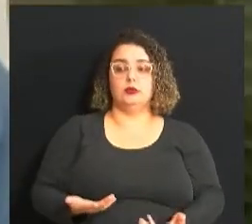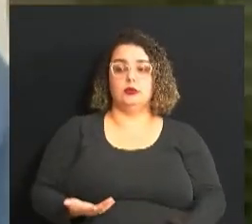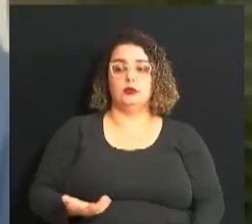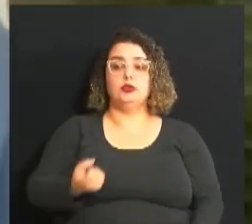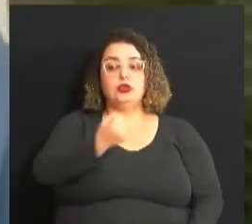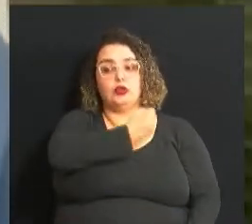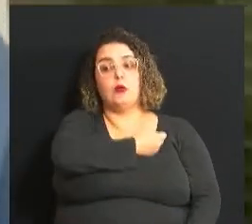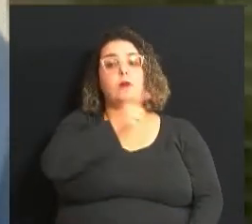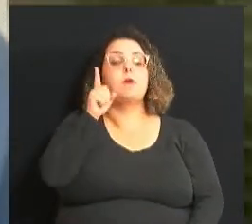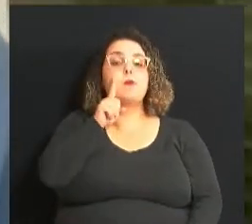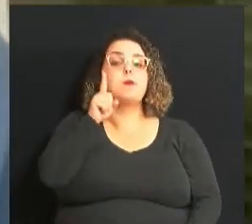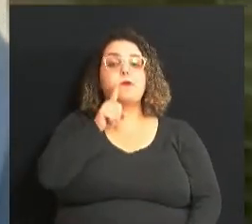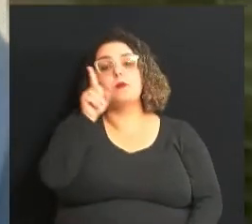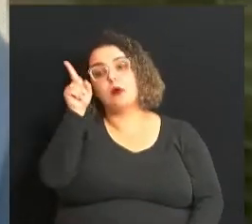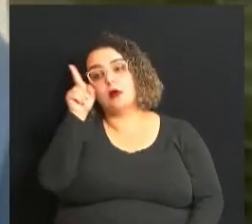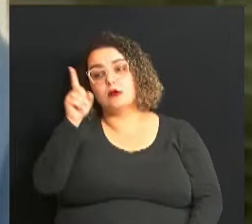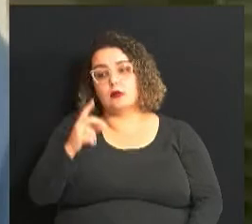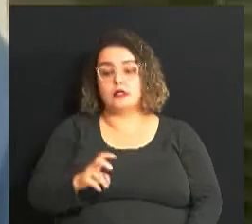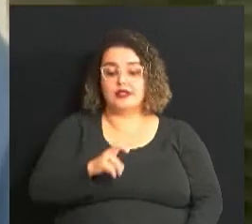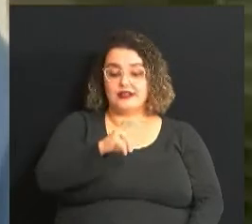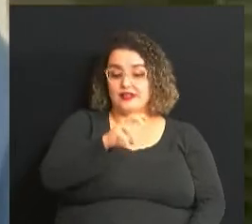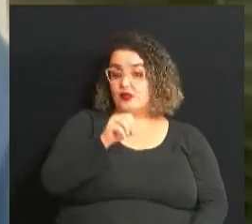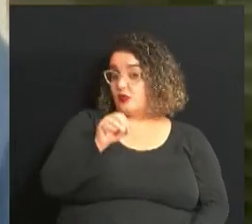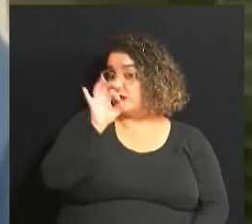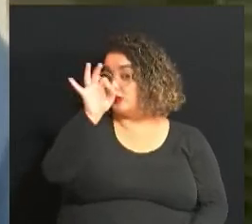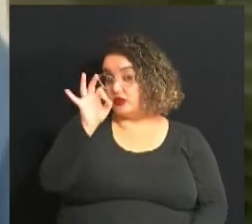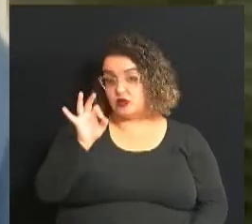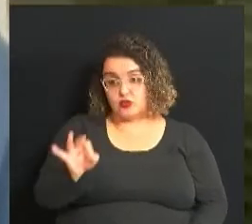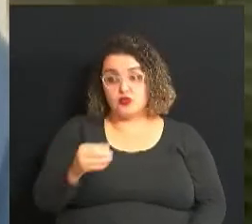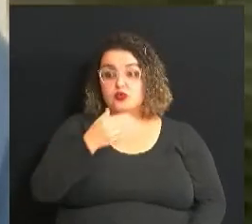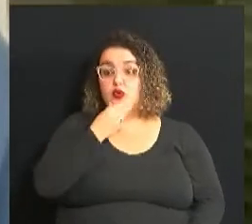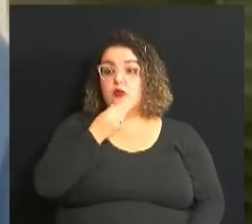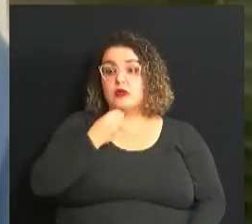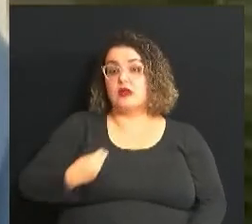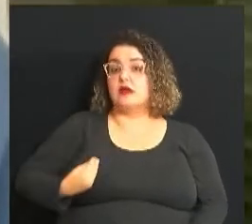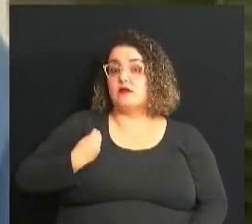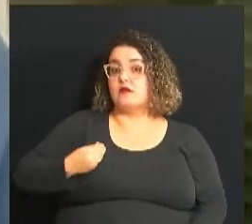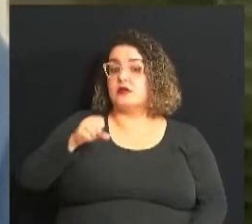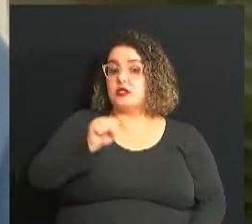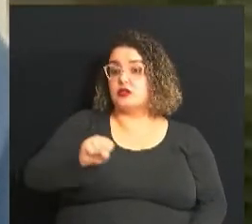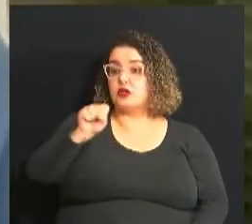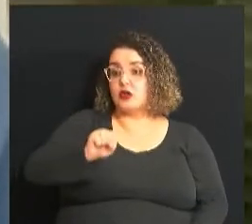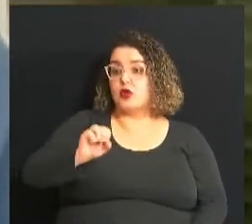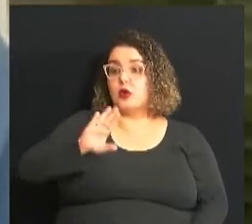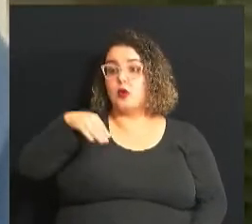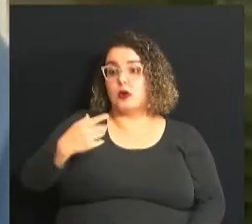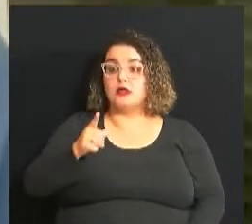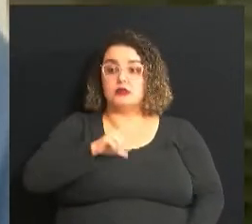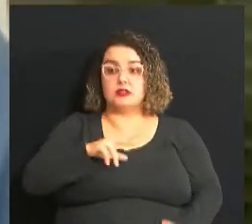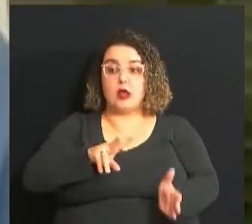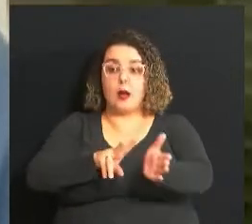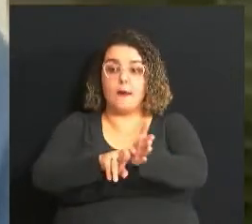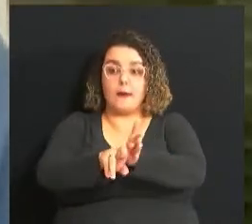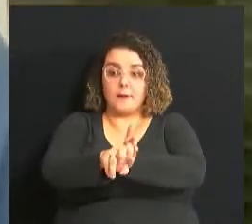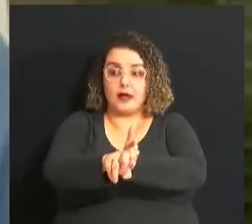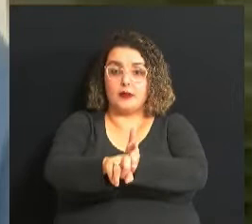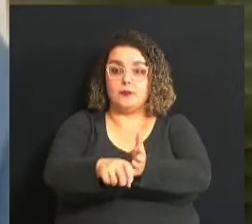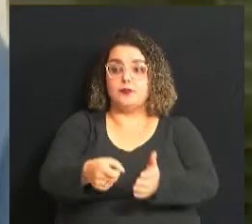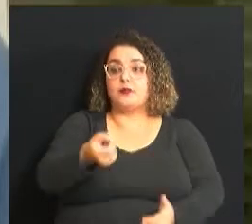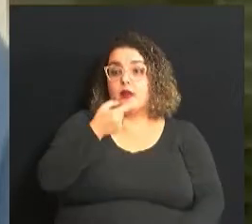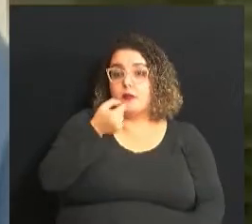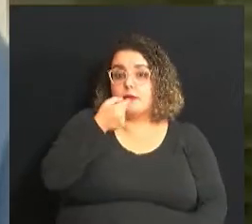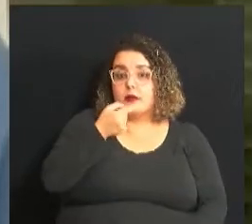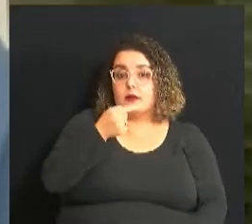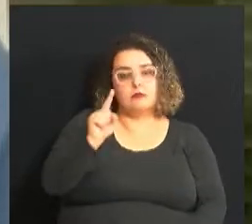americanos. 50% dos homens que vivem sozinhos, quando eles são diagnosticados por câncer, ele tem que tomar um medicamento, ele não